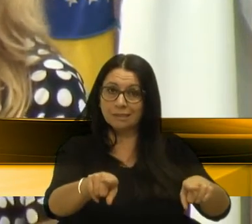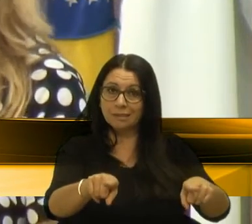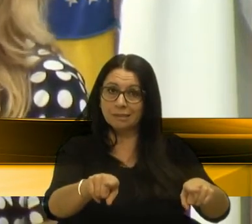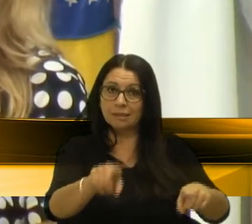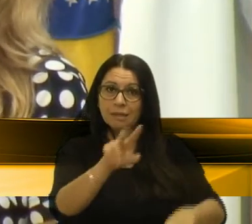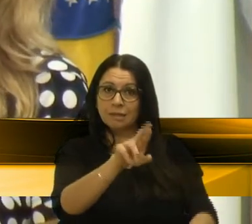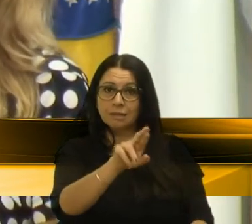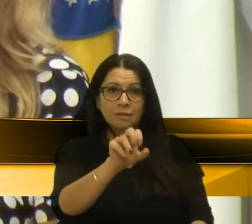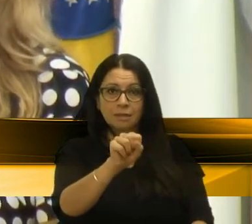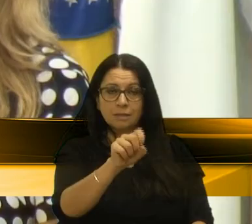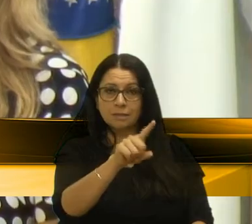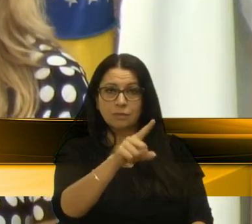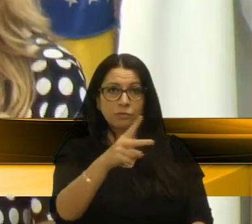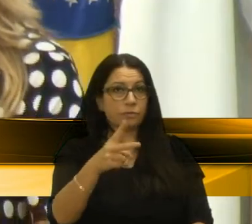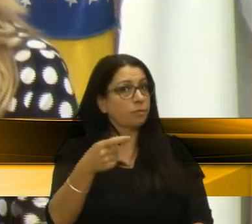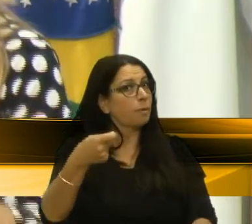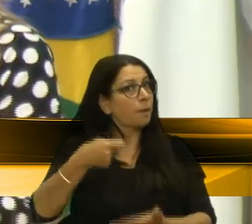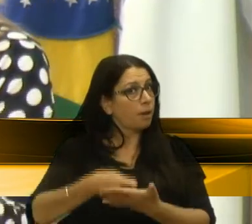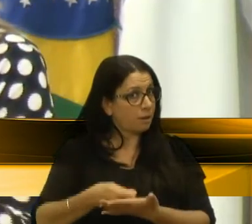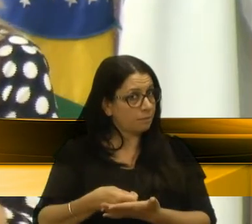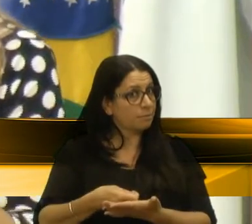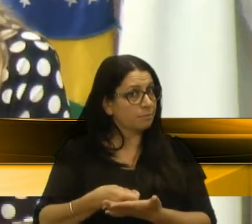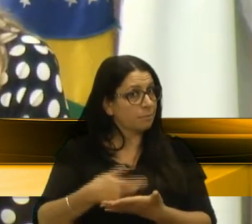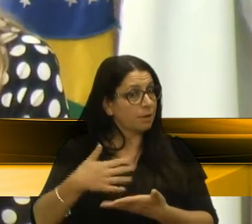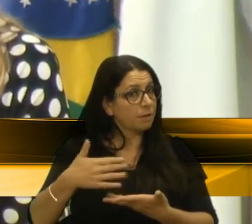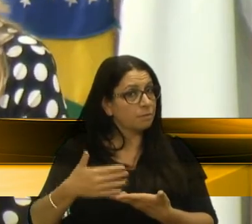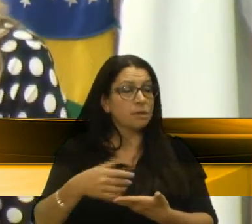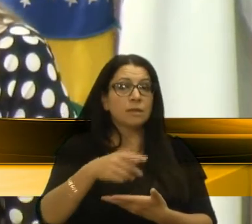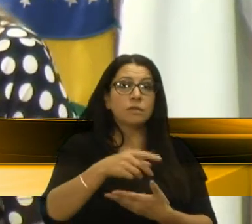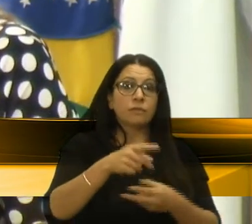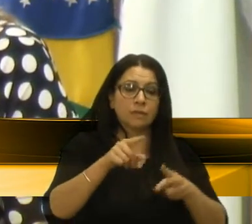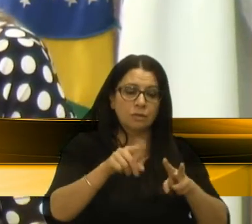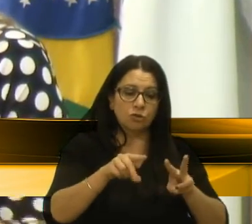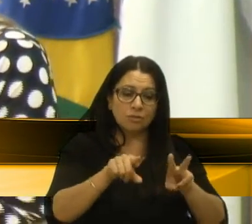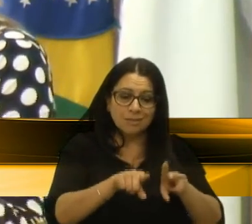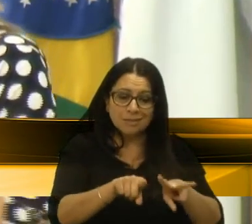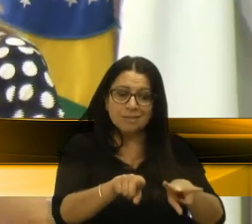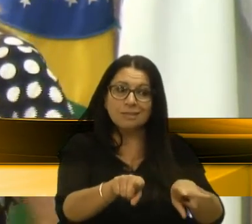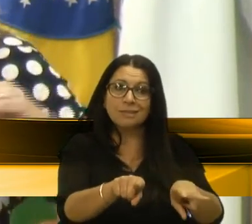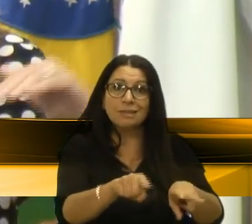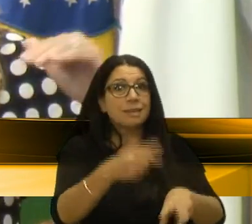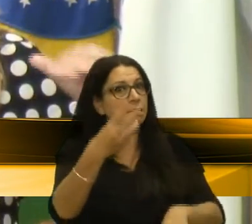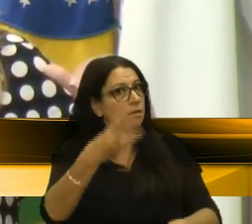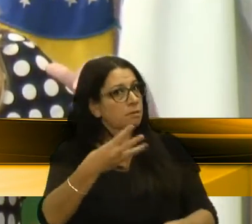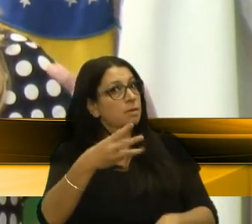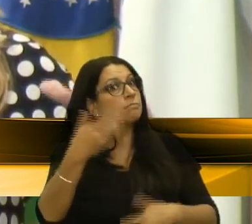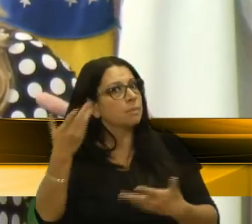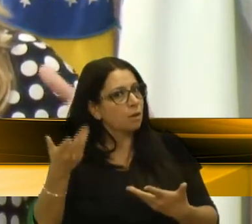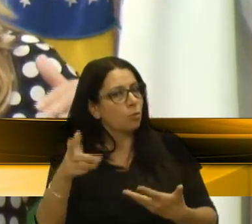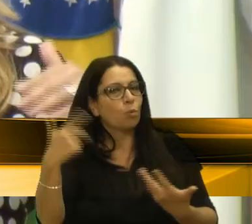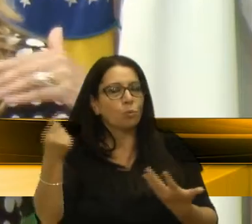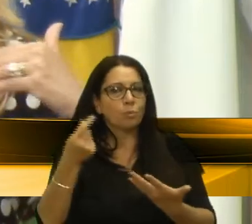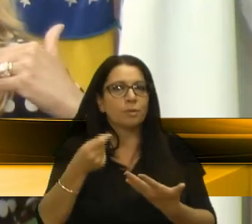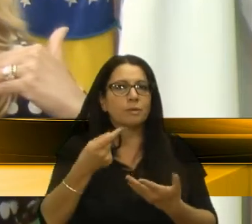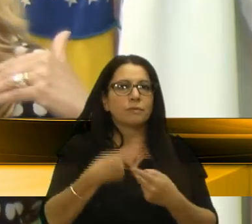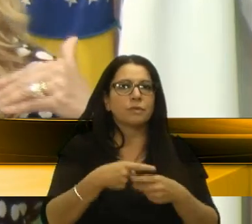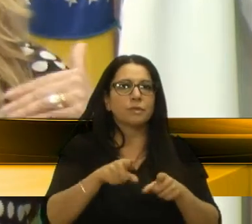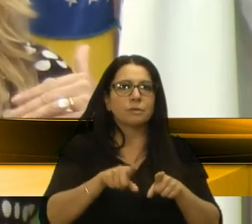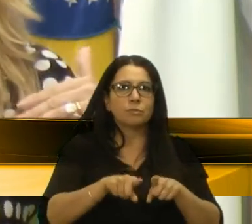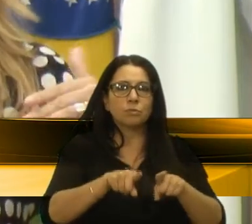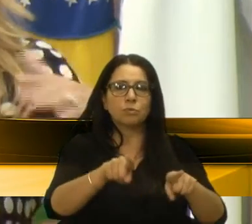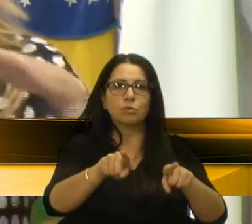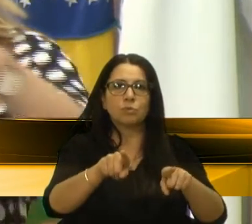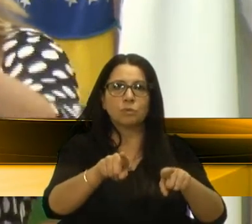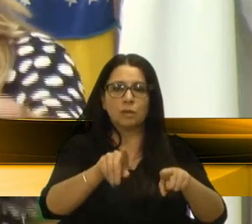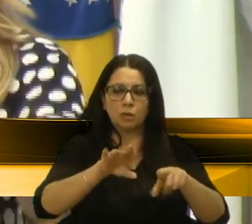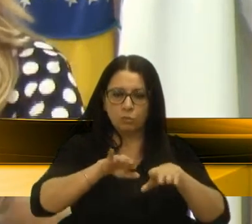122, certamente tem um custo. Se nós falar de uma terceira pista, é outro. Se nós falar de uma duplicação numa estrada que ela é